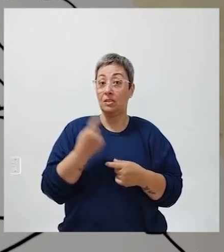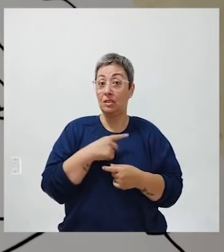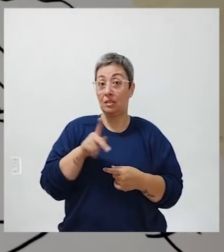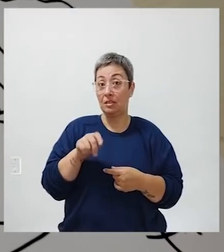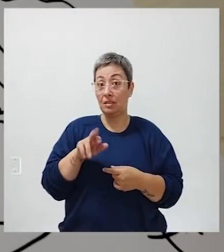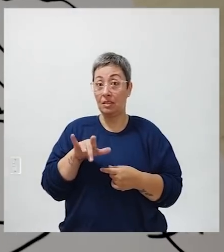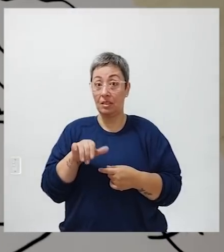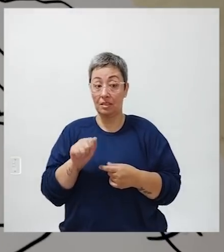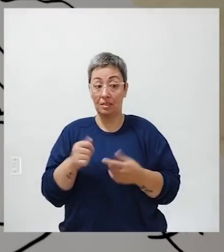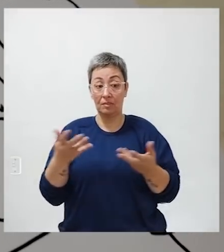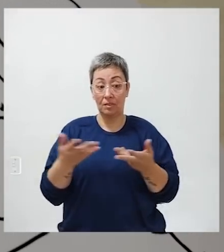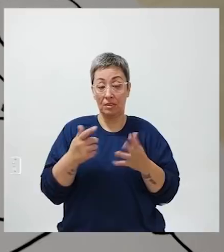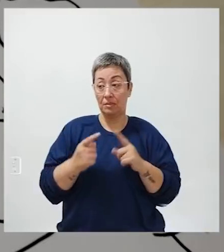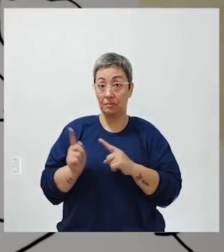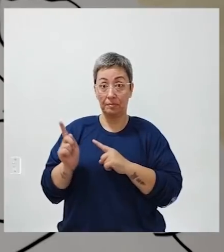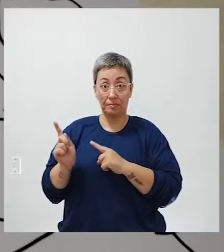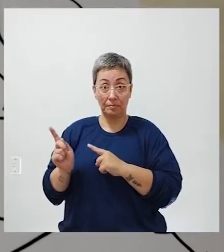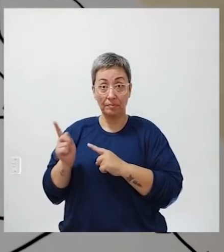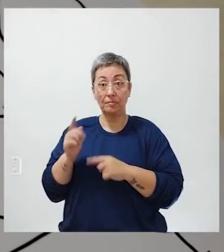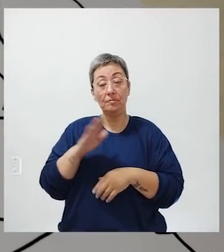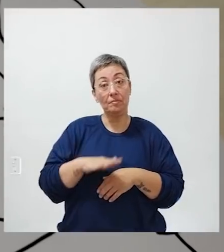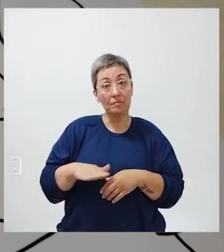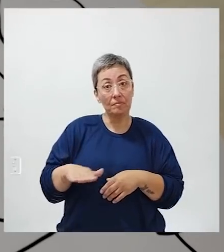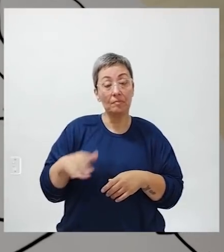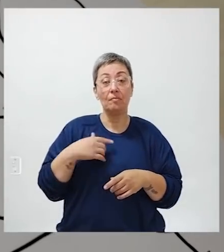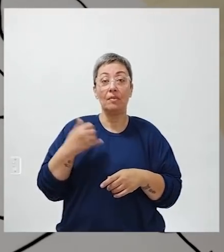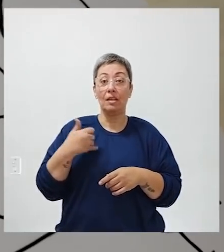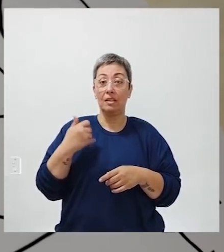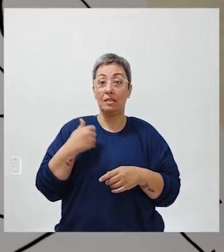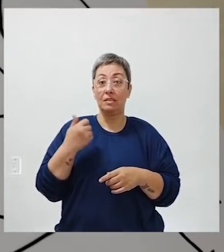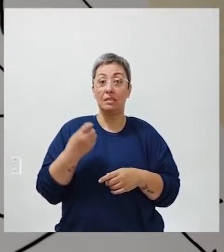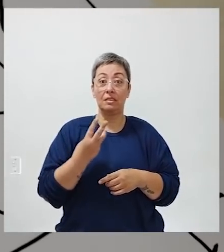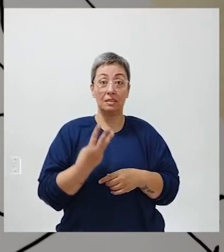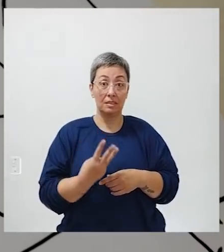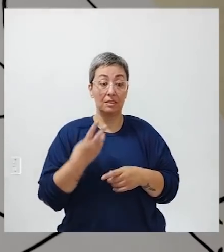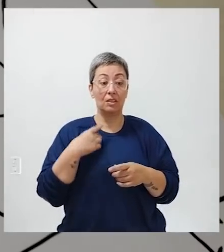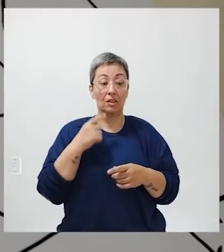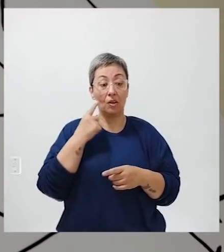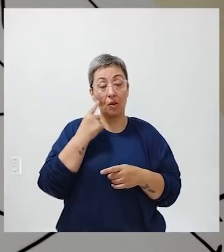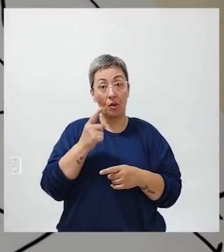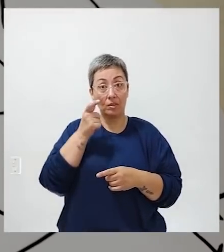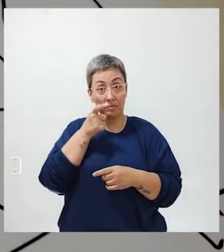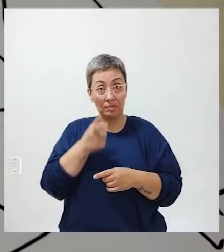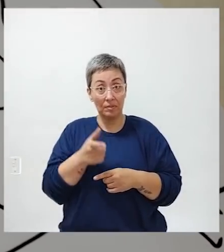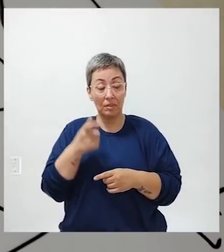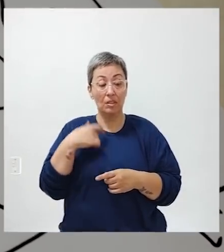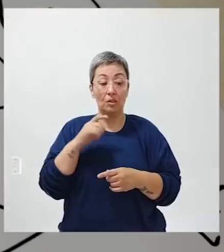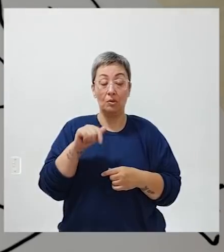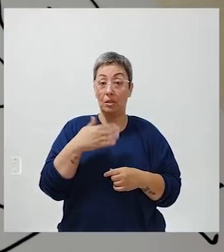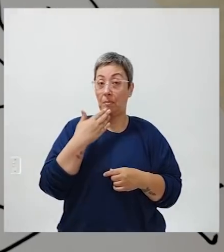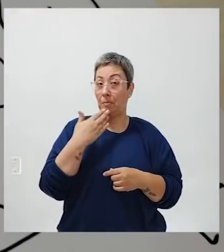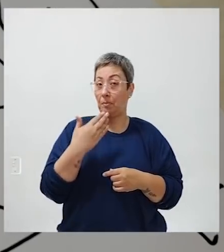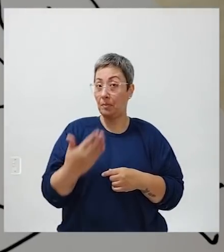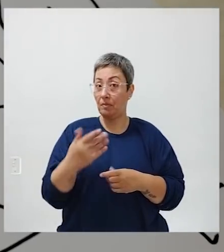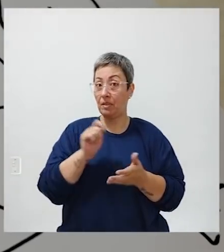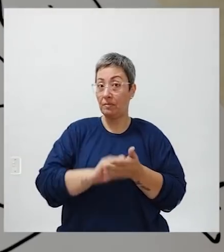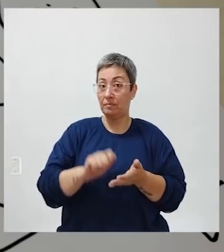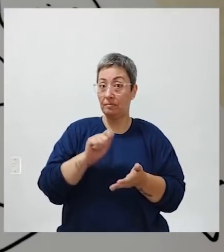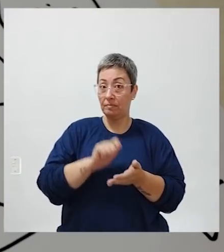parlenda ficou assim. Como o Arthur é pequenininho, tem idade de maternal, Olha só que interessante. Quando a gente pede para